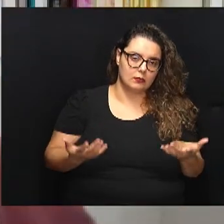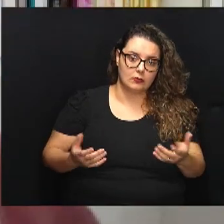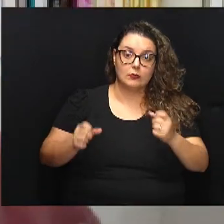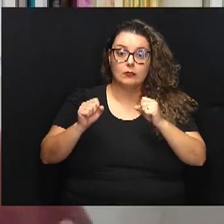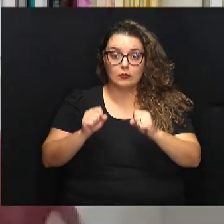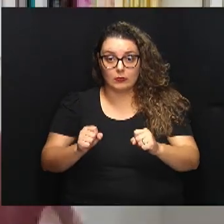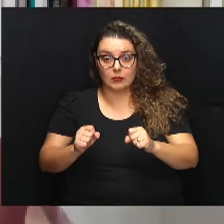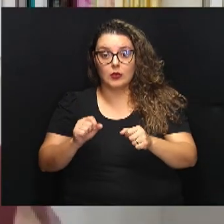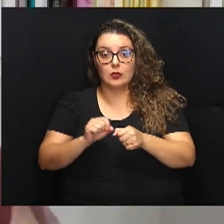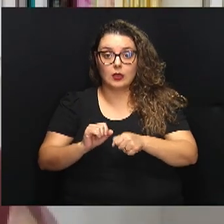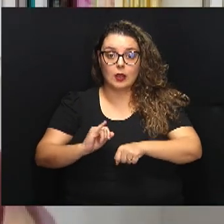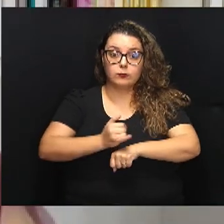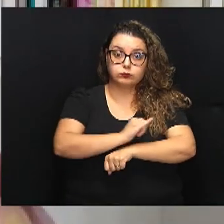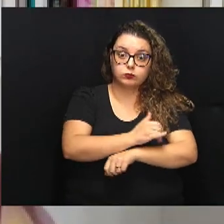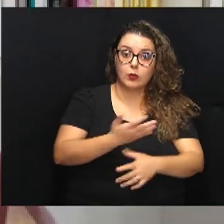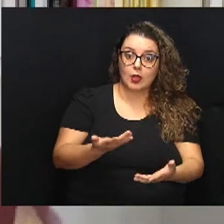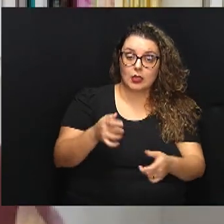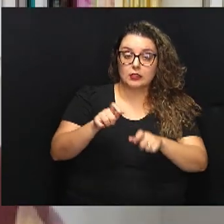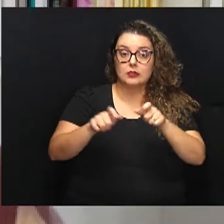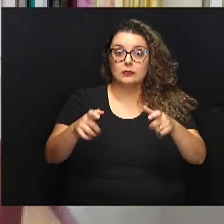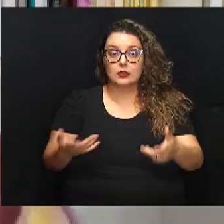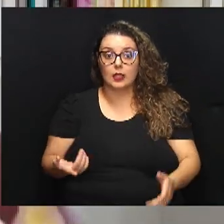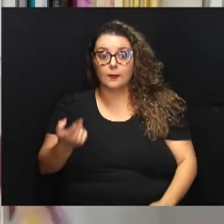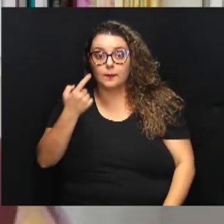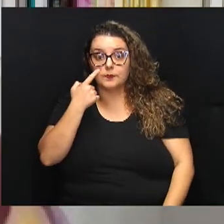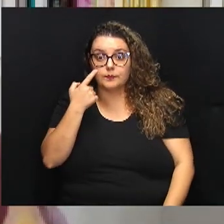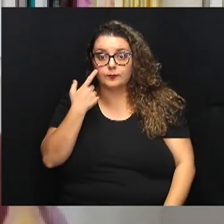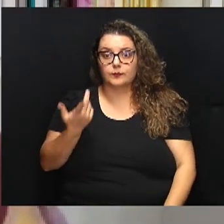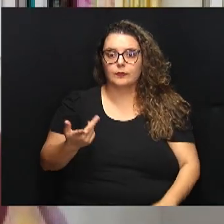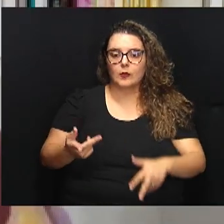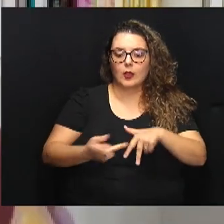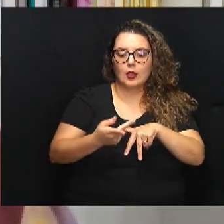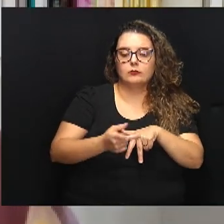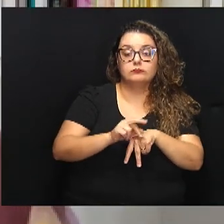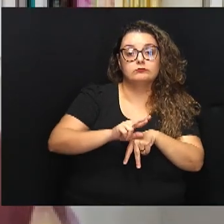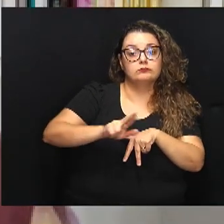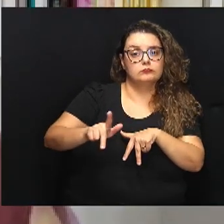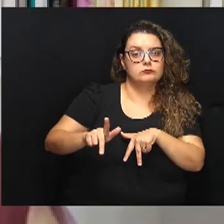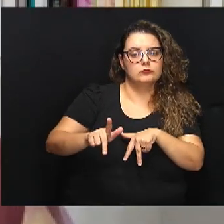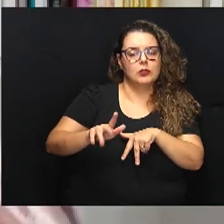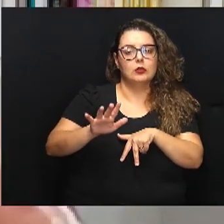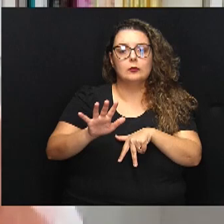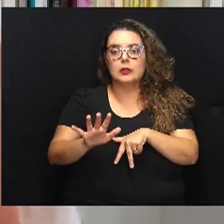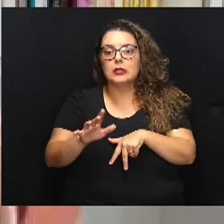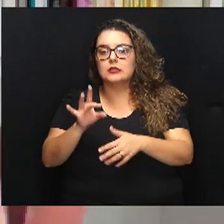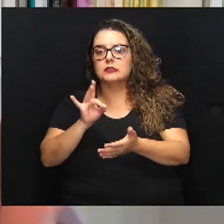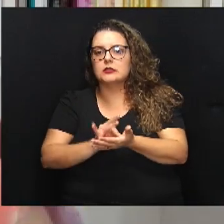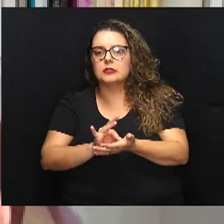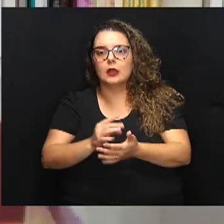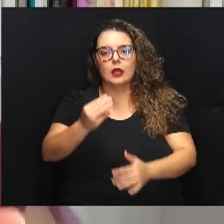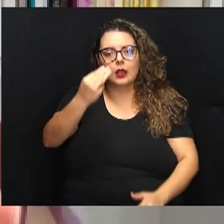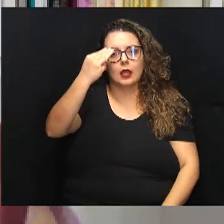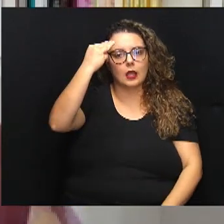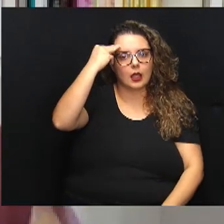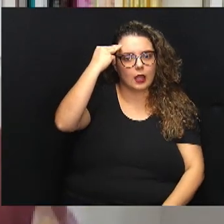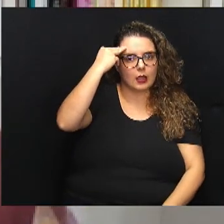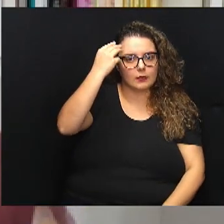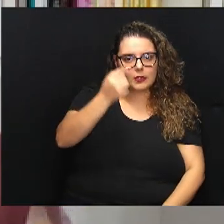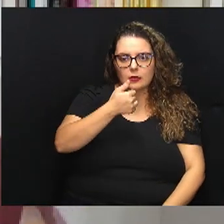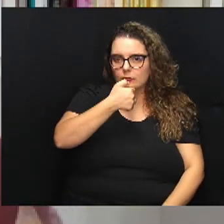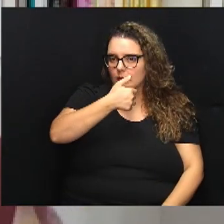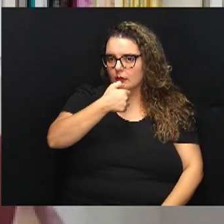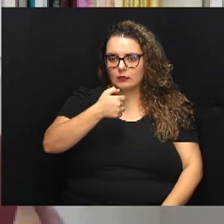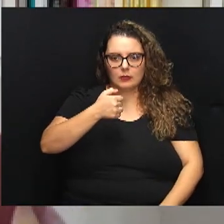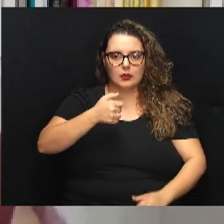fazer engordar. Então as pessoas veem que o discurso mudou, mas na verdade a mentalidade de dieta ela está